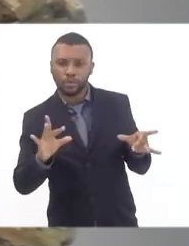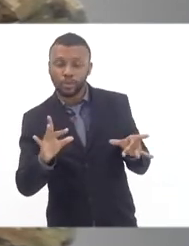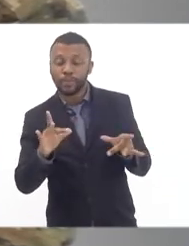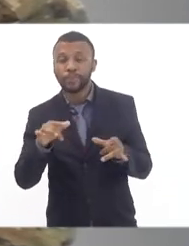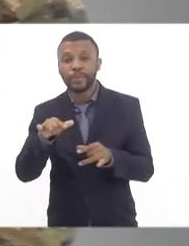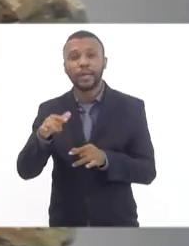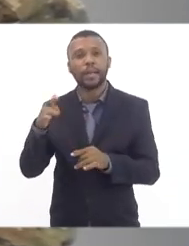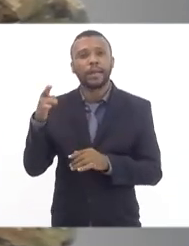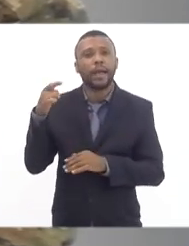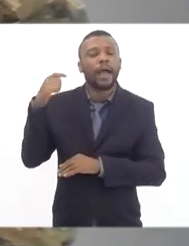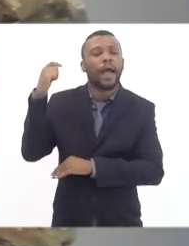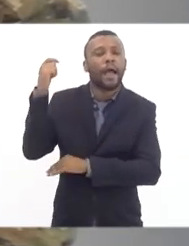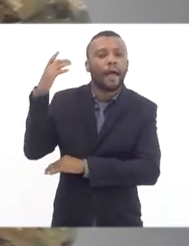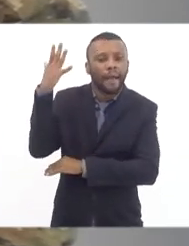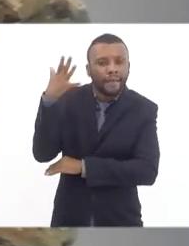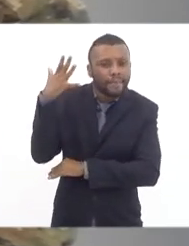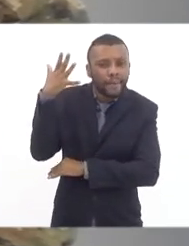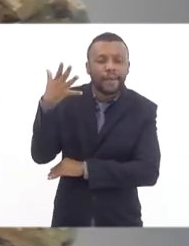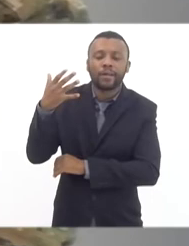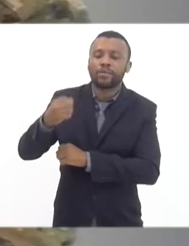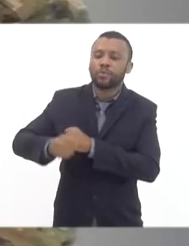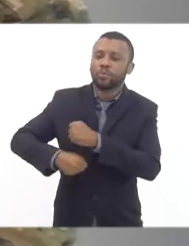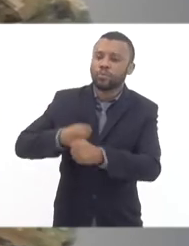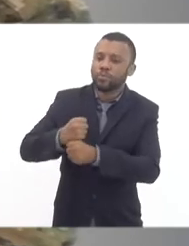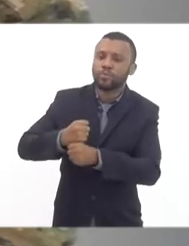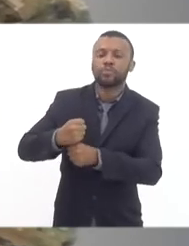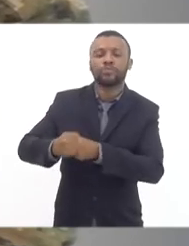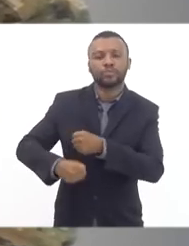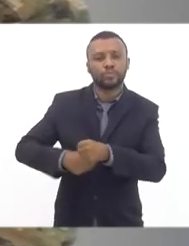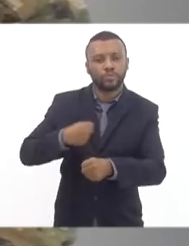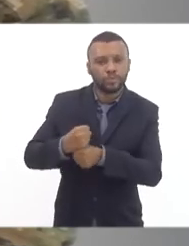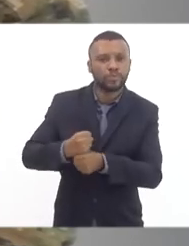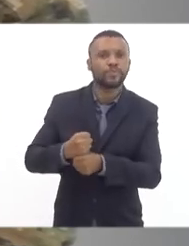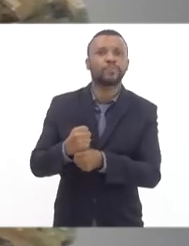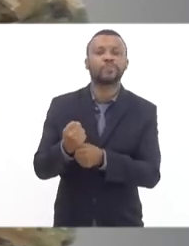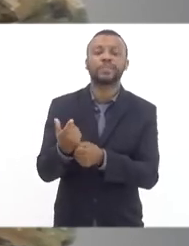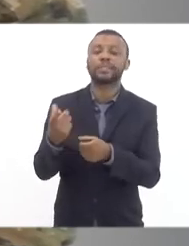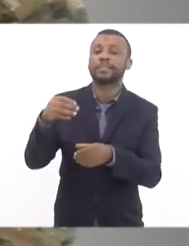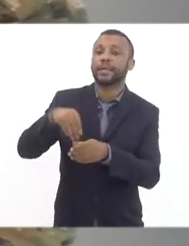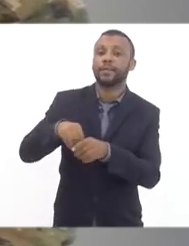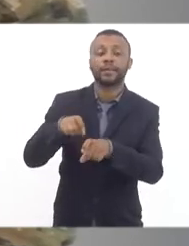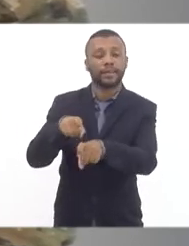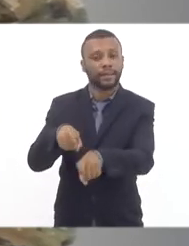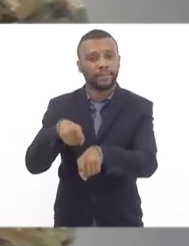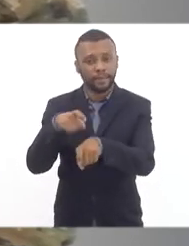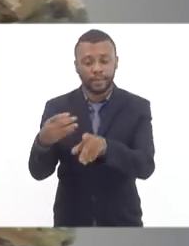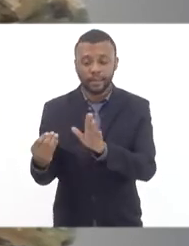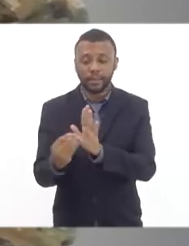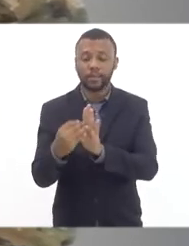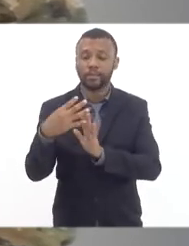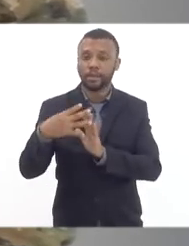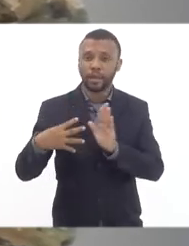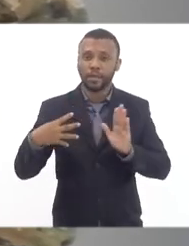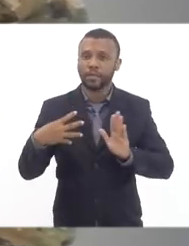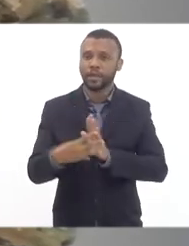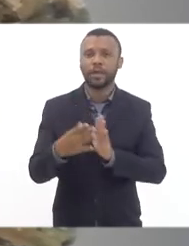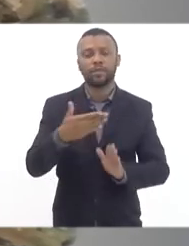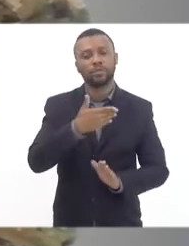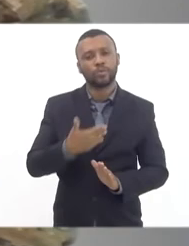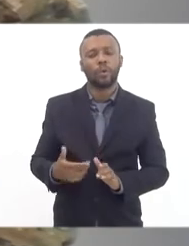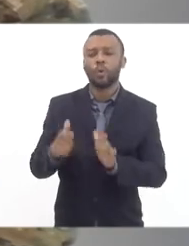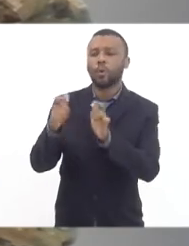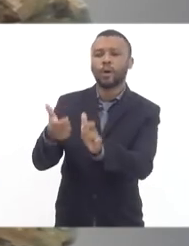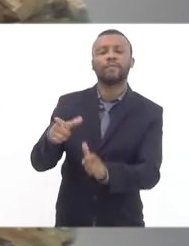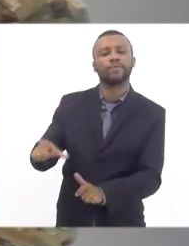evento, todos os anos será realizado na Fazenda Colubandê, entrou dentro do calendário do Estado, o local